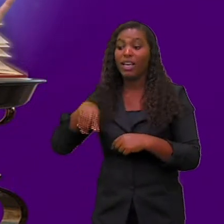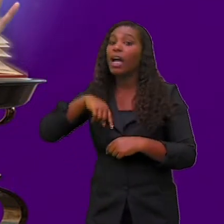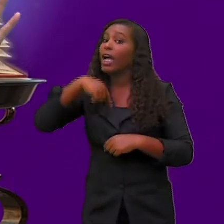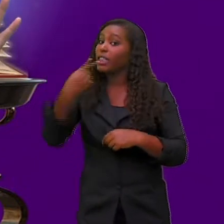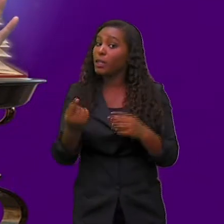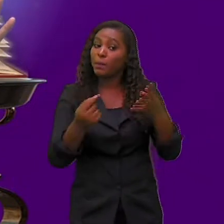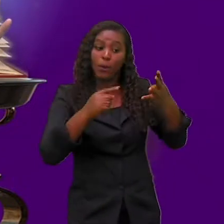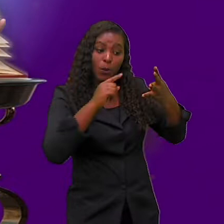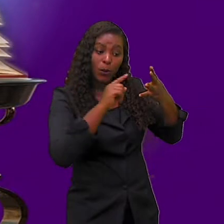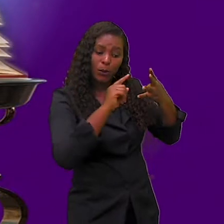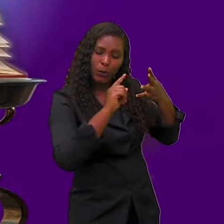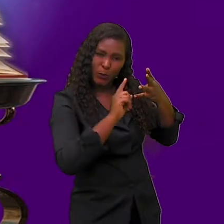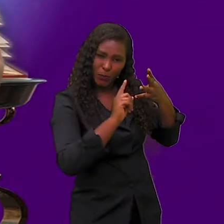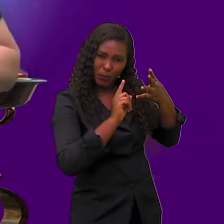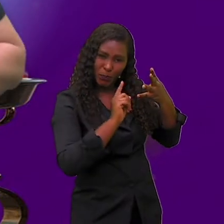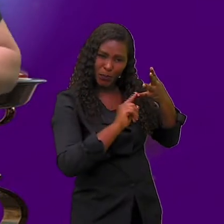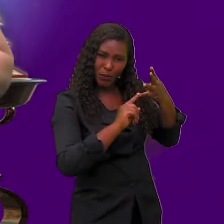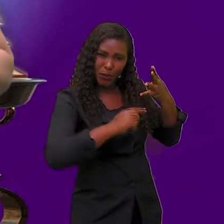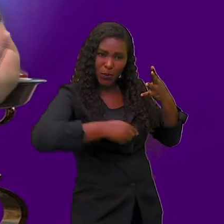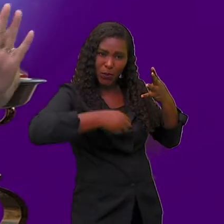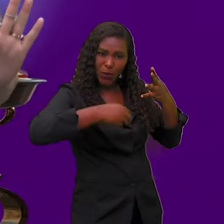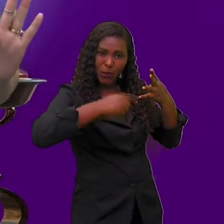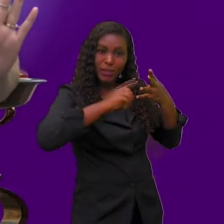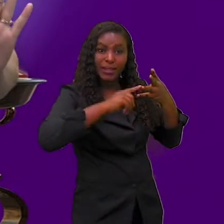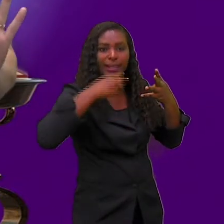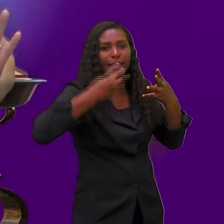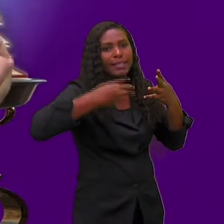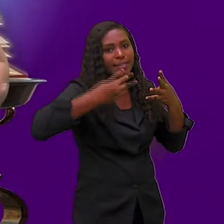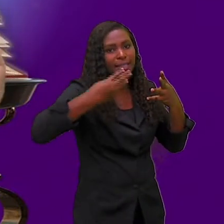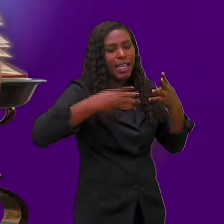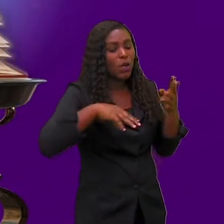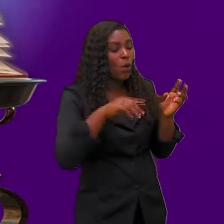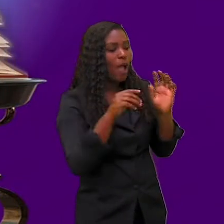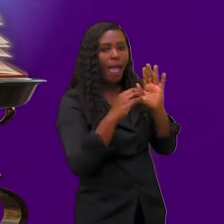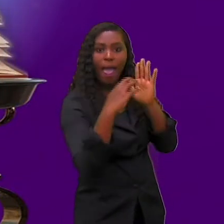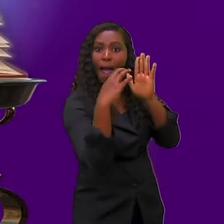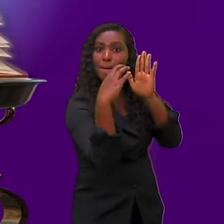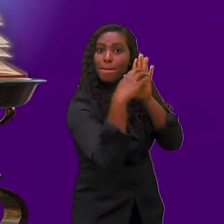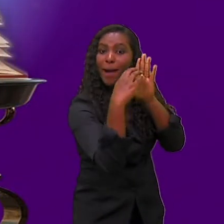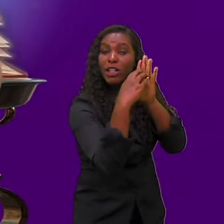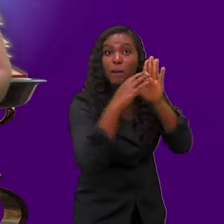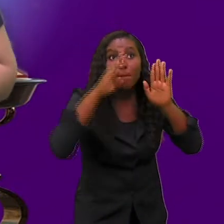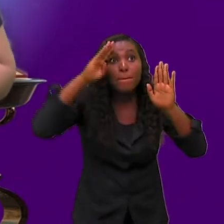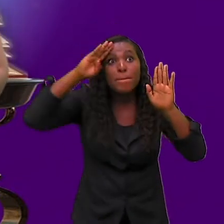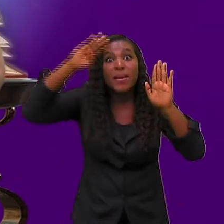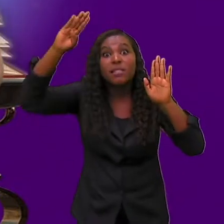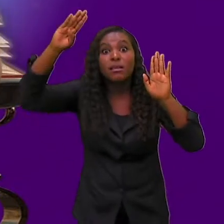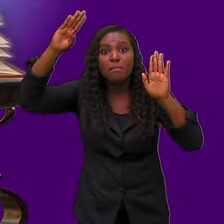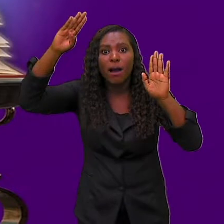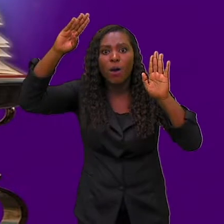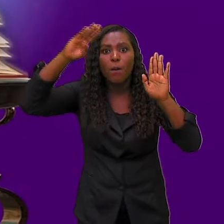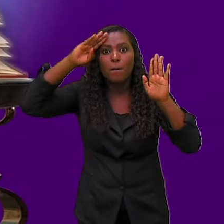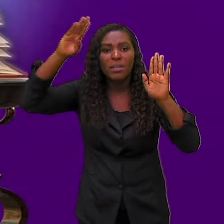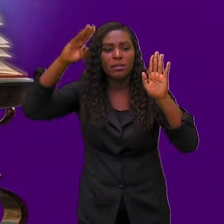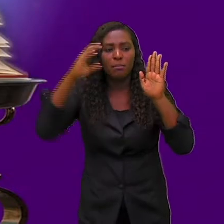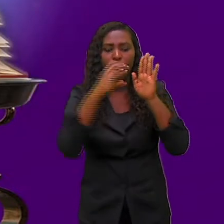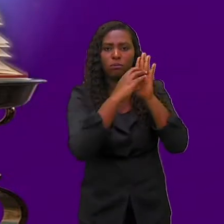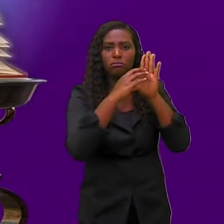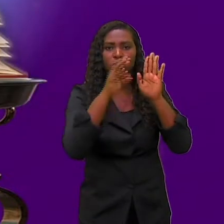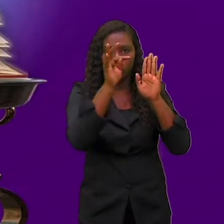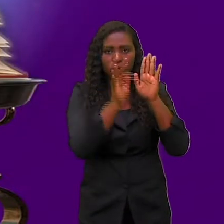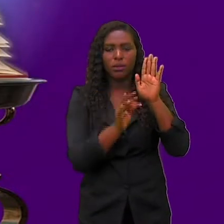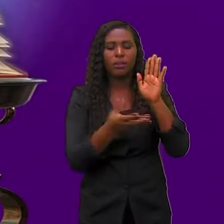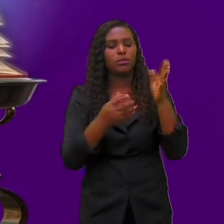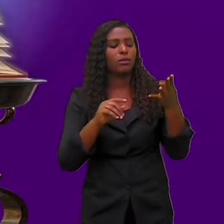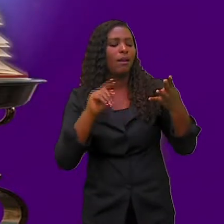mais emocionante do texto. Aquela parte, ó, pá, surpreendente. E por último, nós temos o desfecho, que é a conclusão